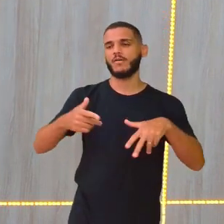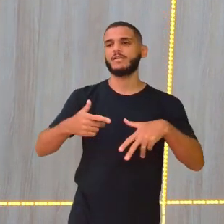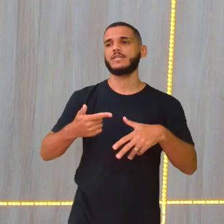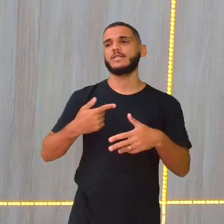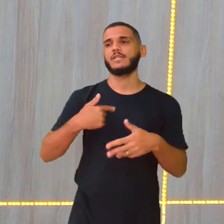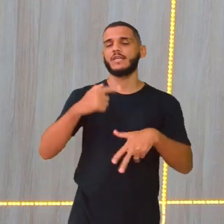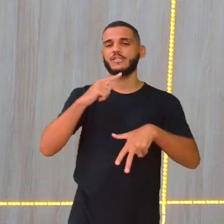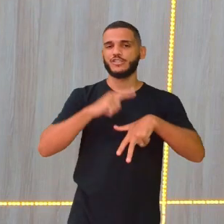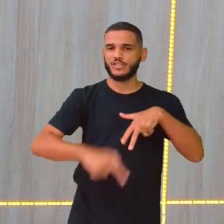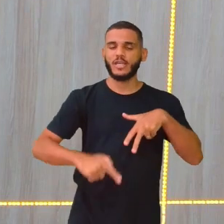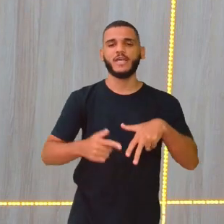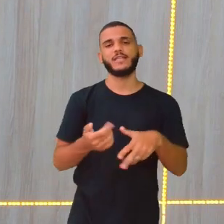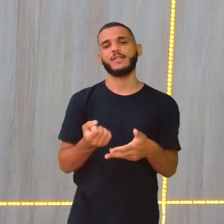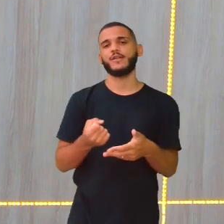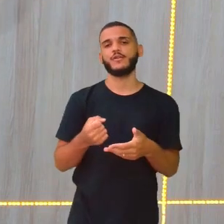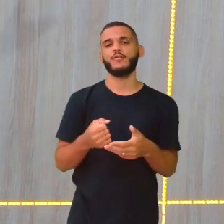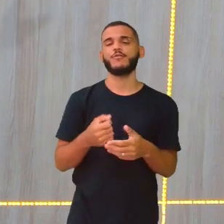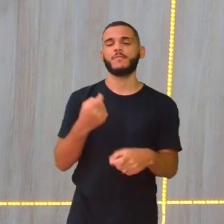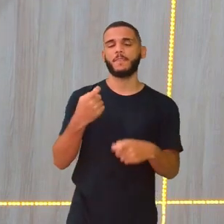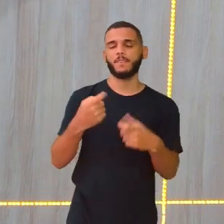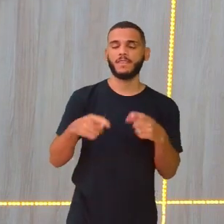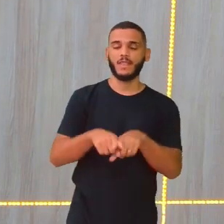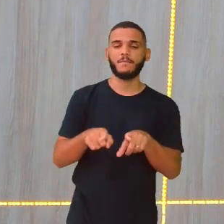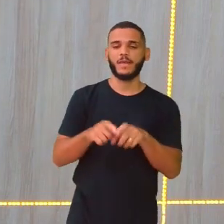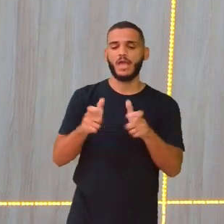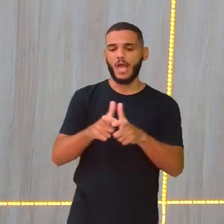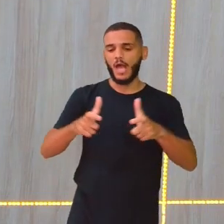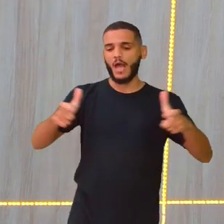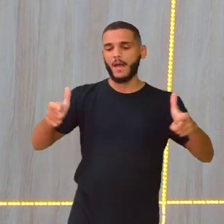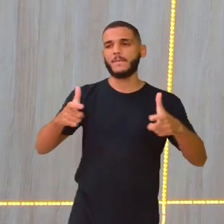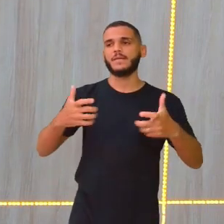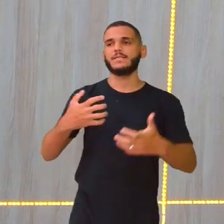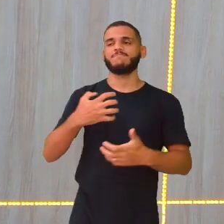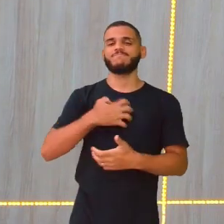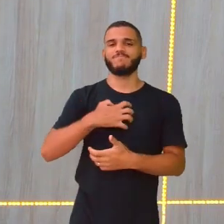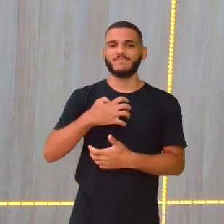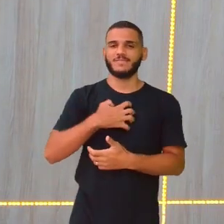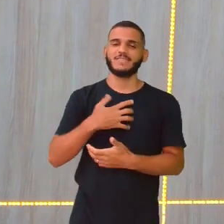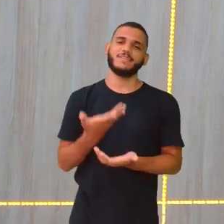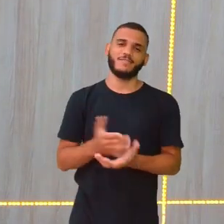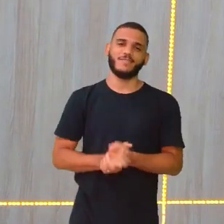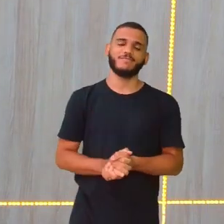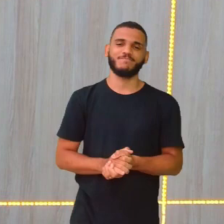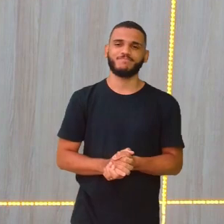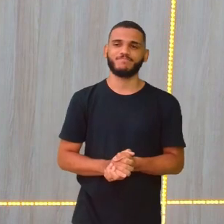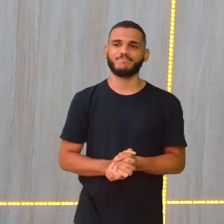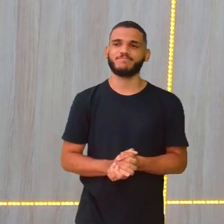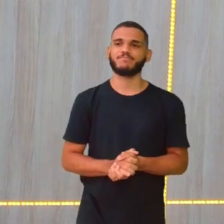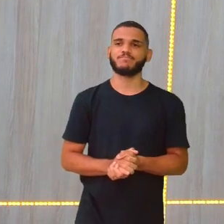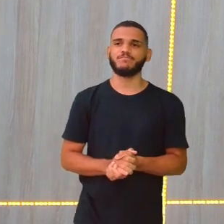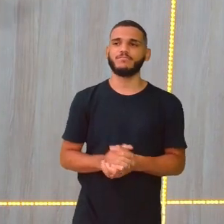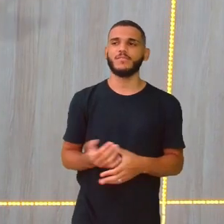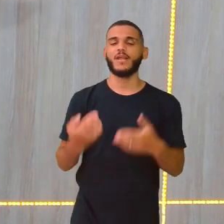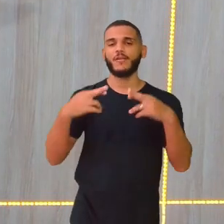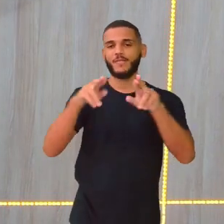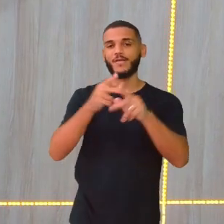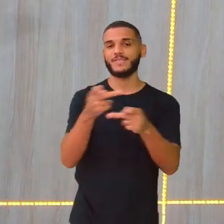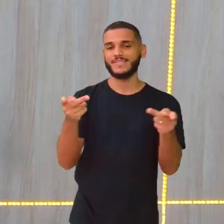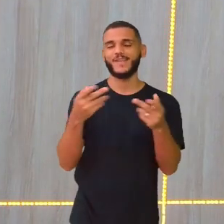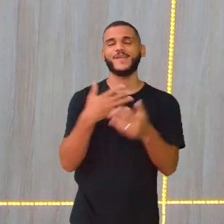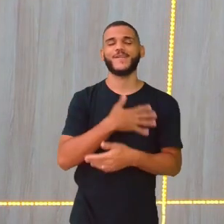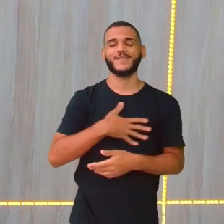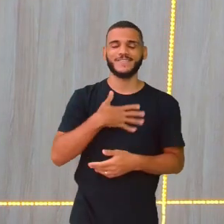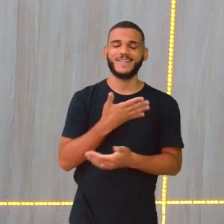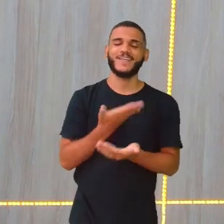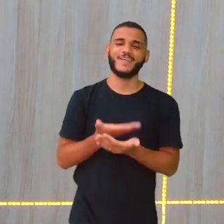corporais. Então, vamos ampliar o sensível, como dizia nosso professor, né, professora Viviane? Pois é. Eu espero que vocês tenham gostado da aula